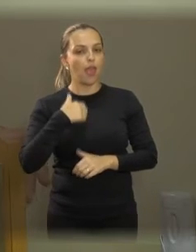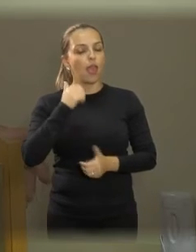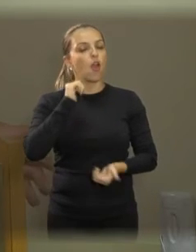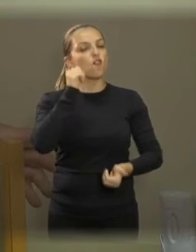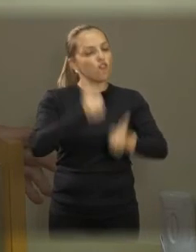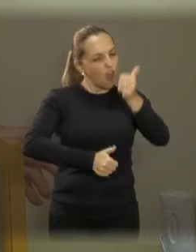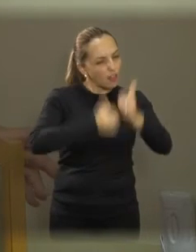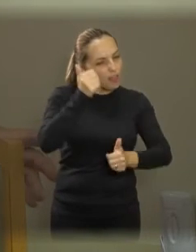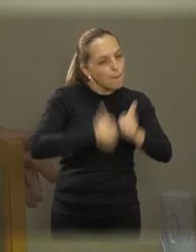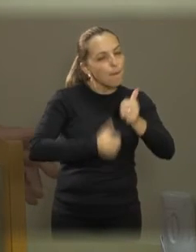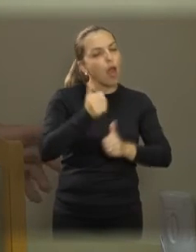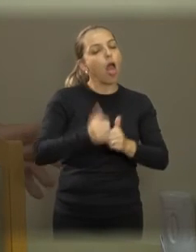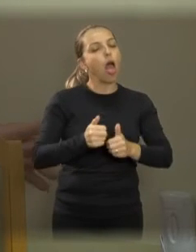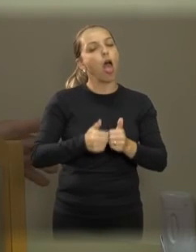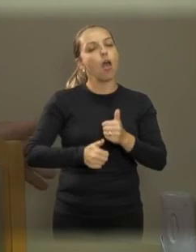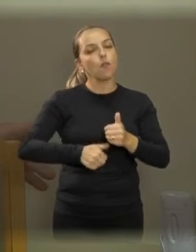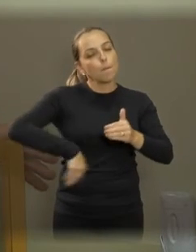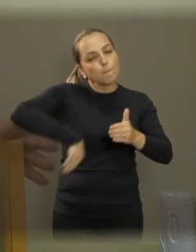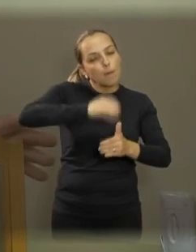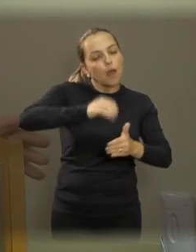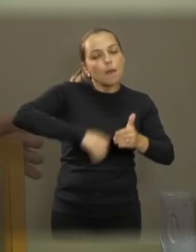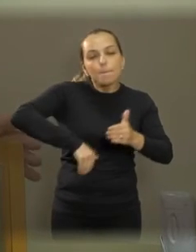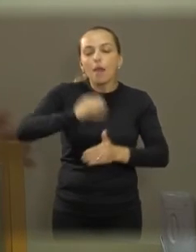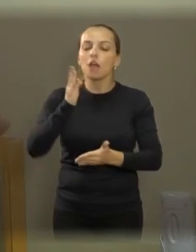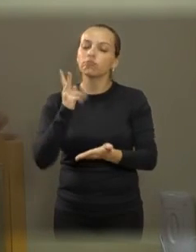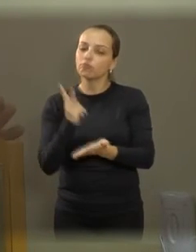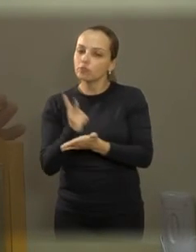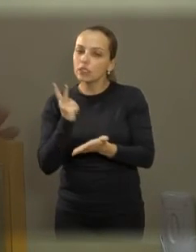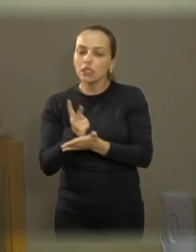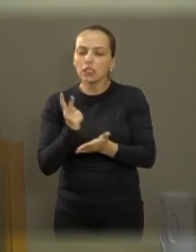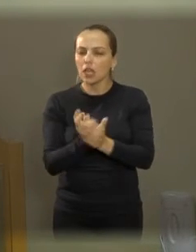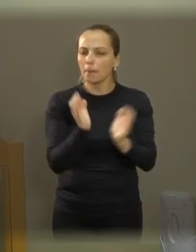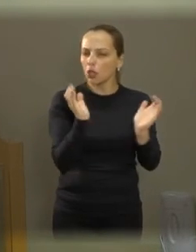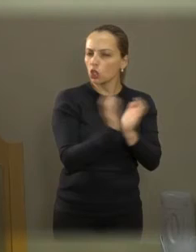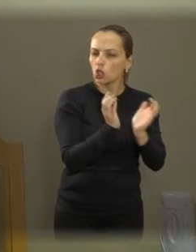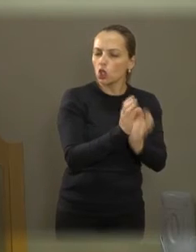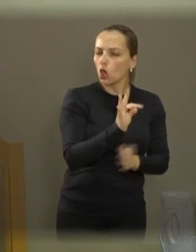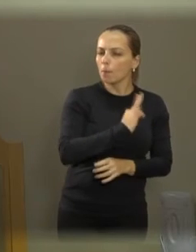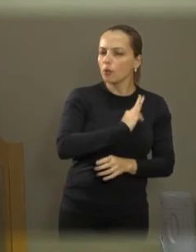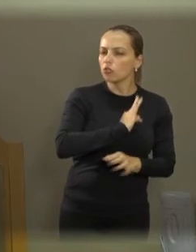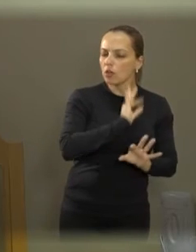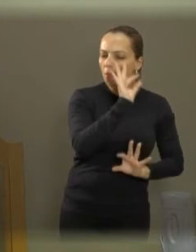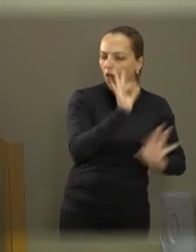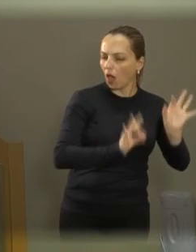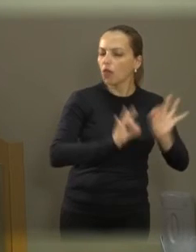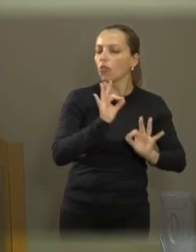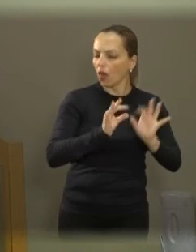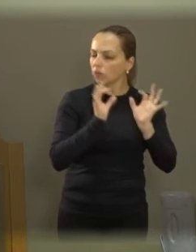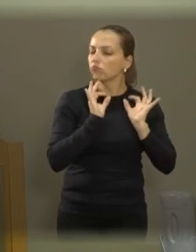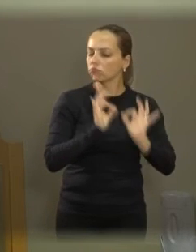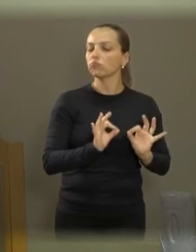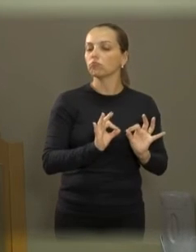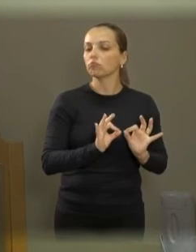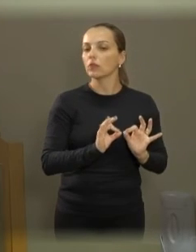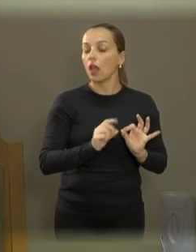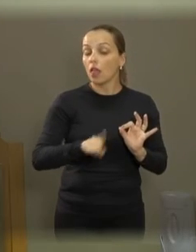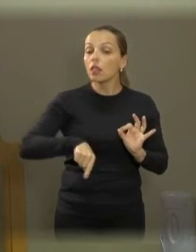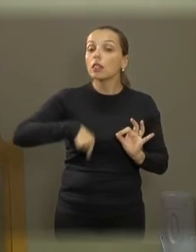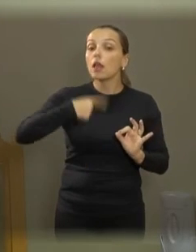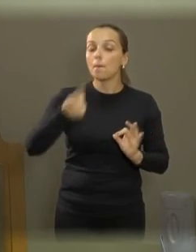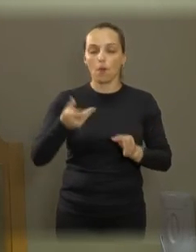minha juvenil. Em time de futebol muito organizado. E quando eu entrei na